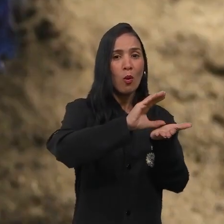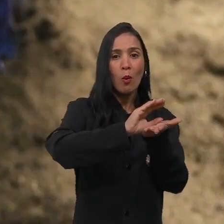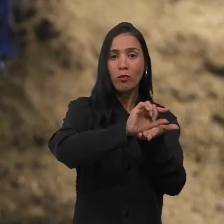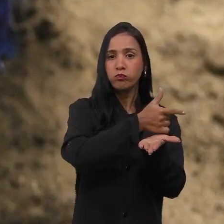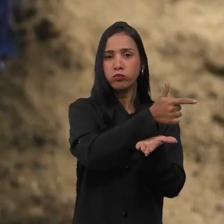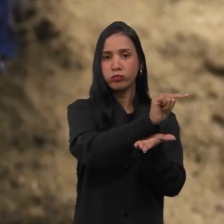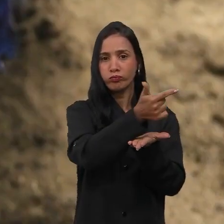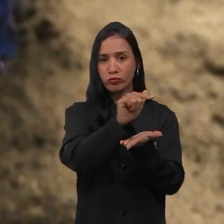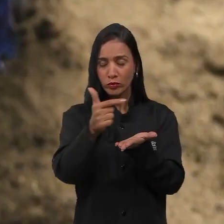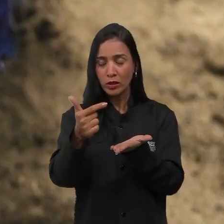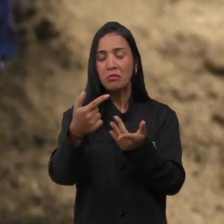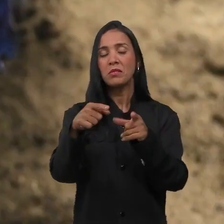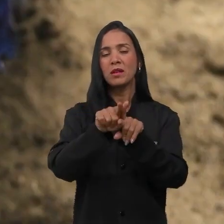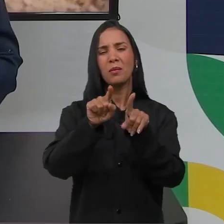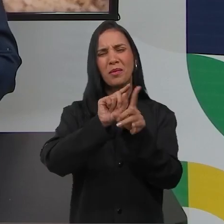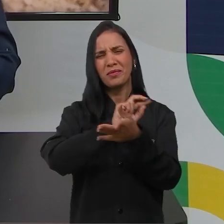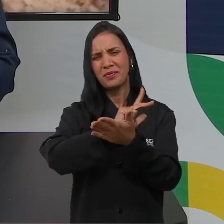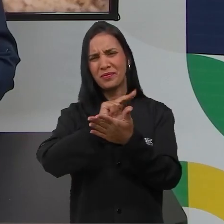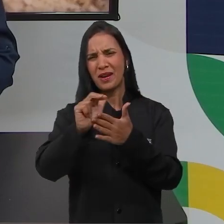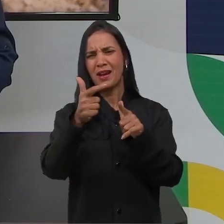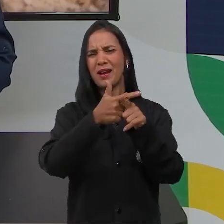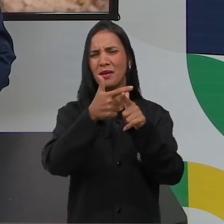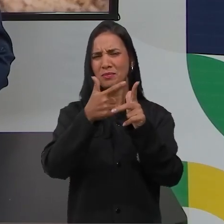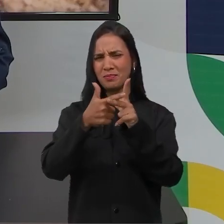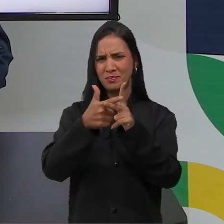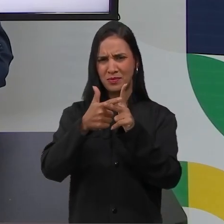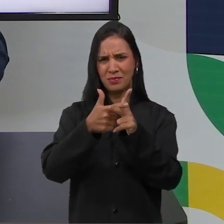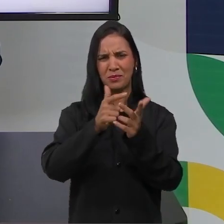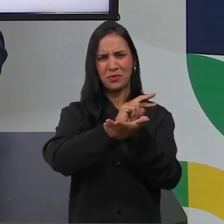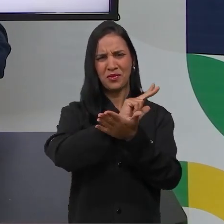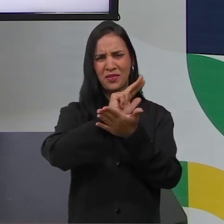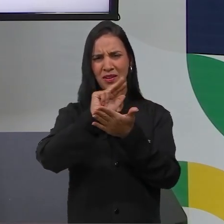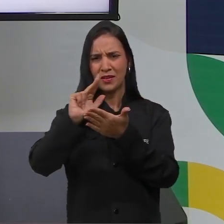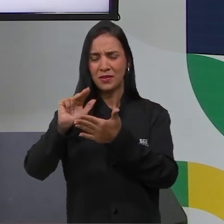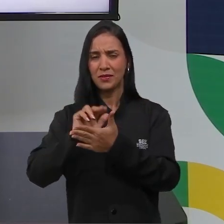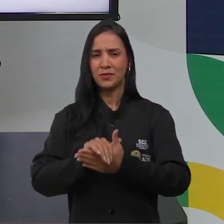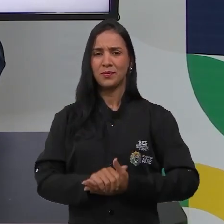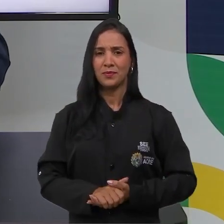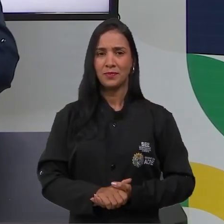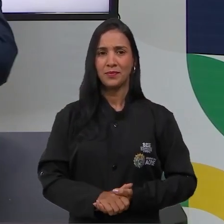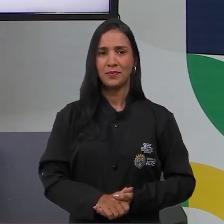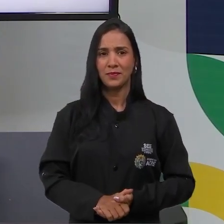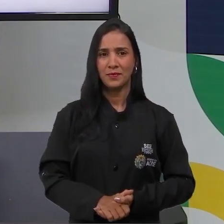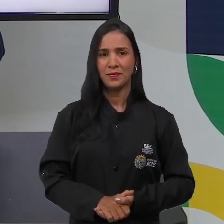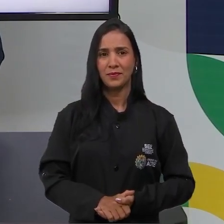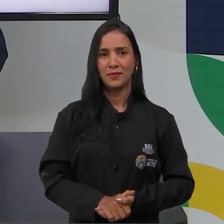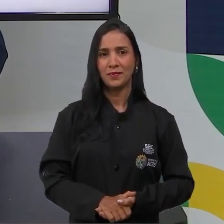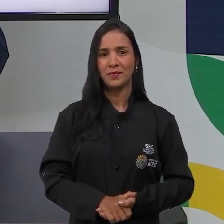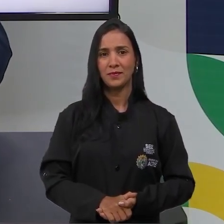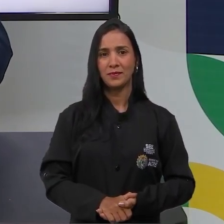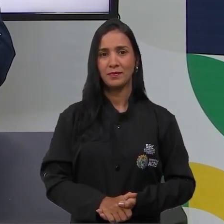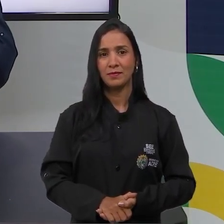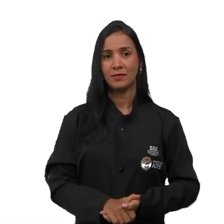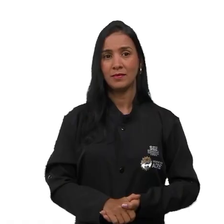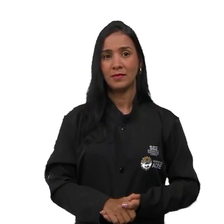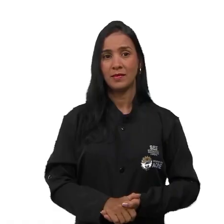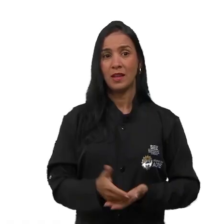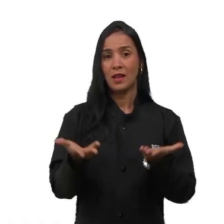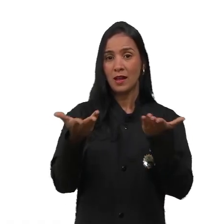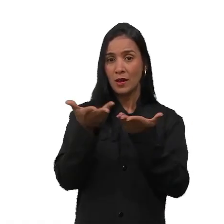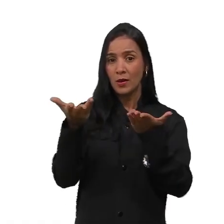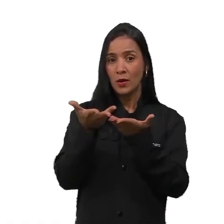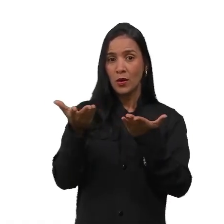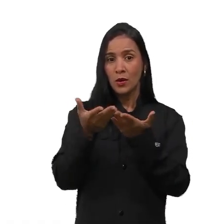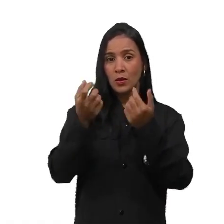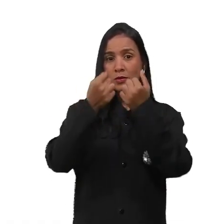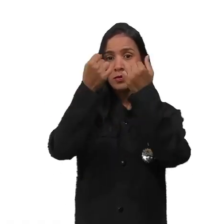problemas existentes nesse continente, ok? Bom, agora, nós vamos falar um pouco aqui